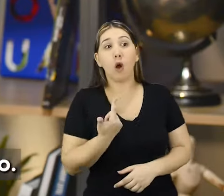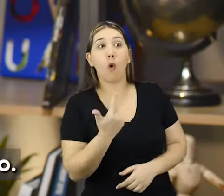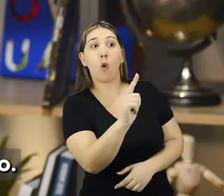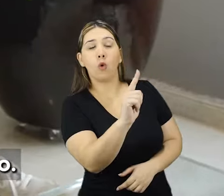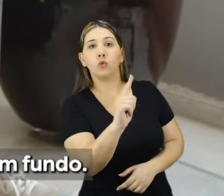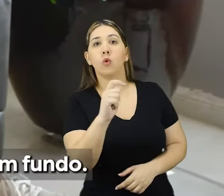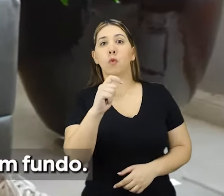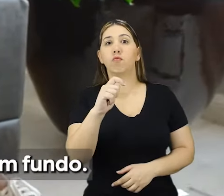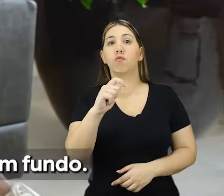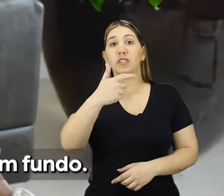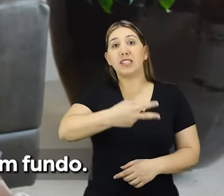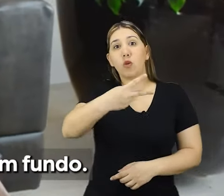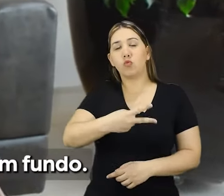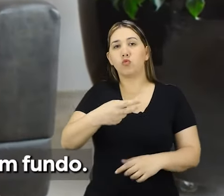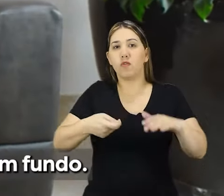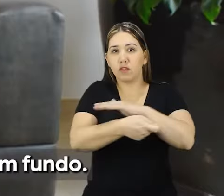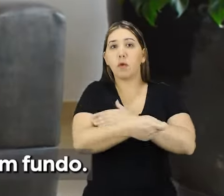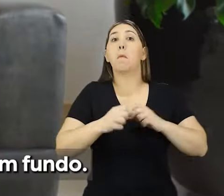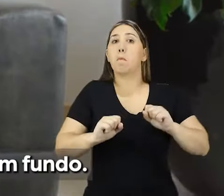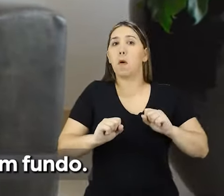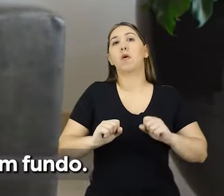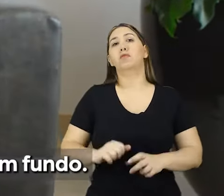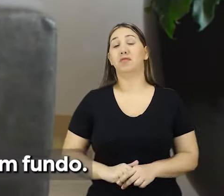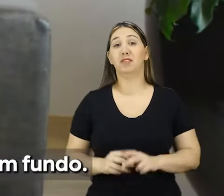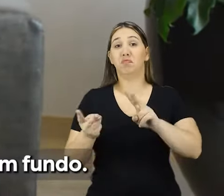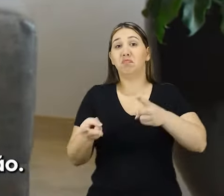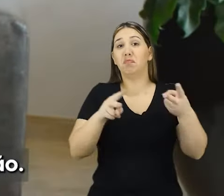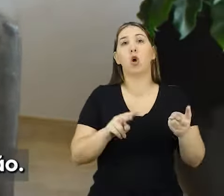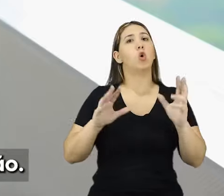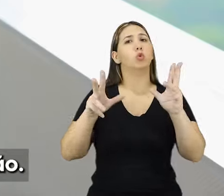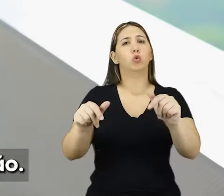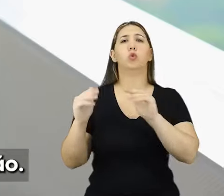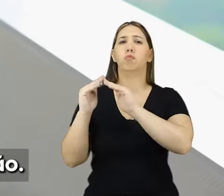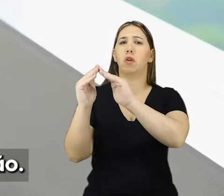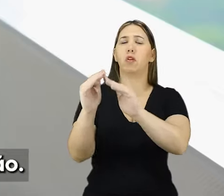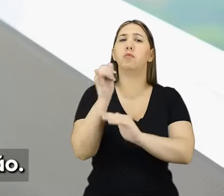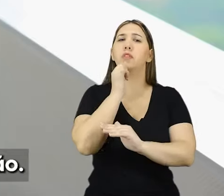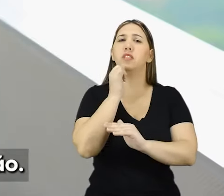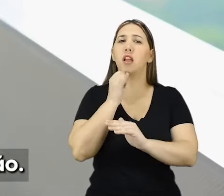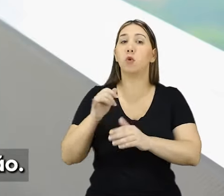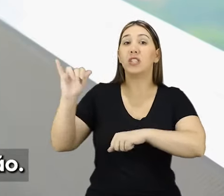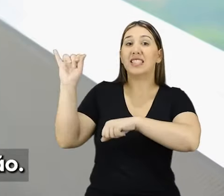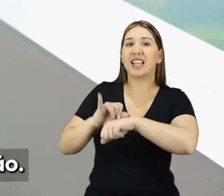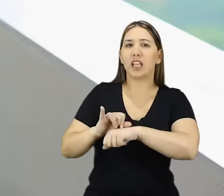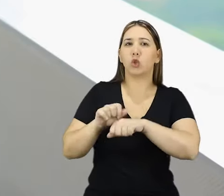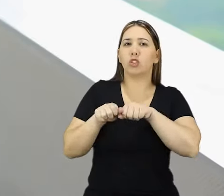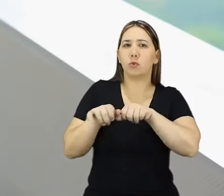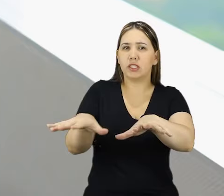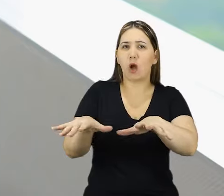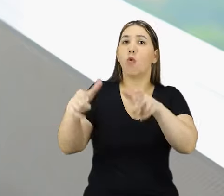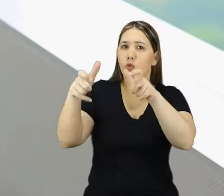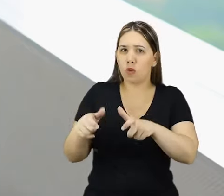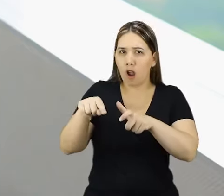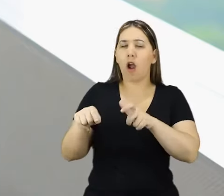desse investimento. Todo tipo de imóvel pode compor o patrimônio de um fundo. Os imóveis logísticos, né, os centros de distribuição, mas